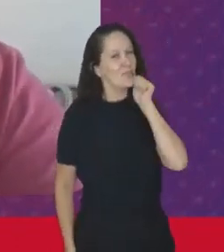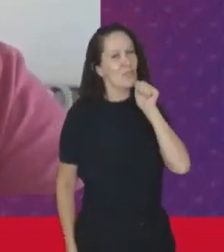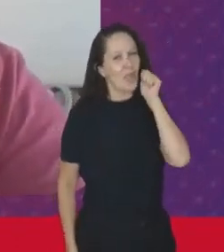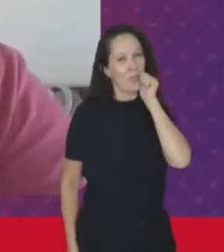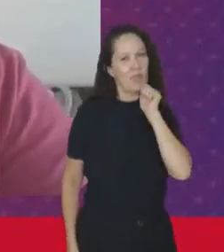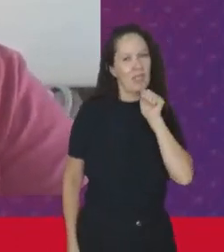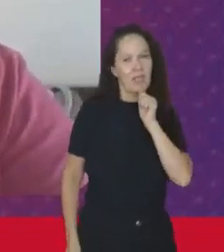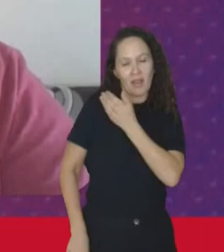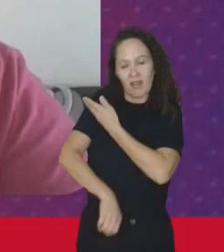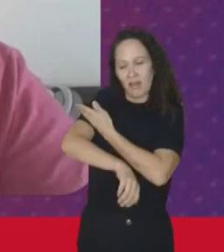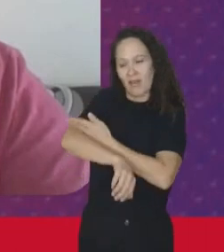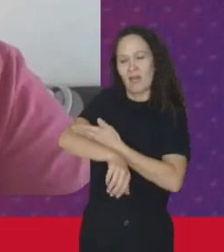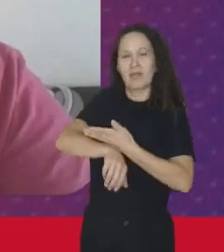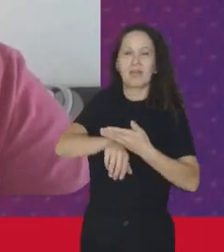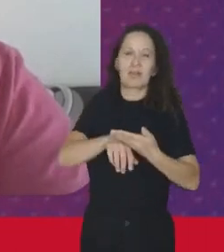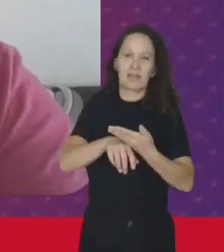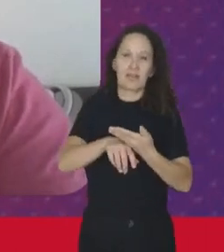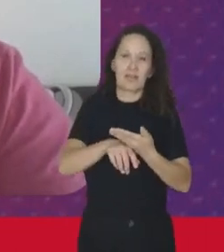mulher branca